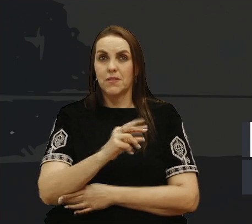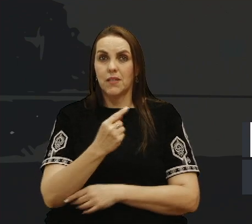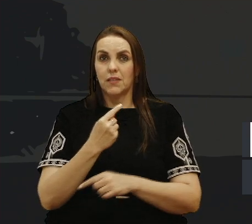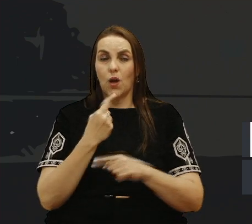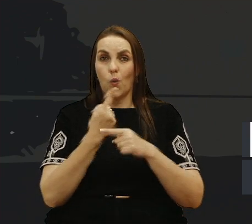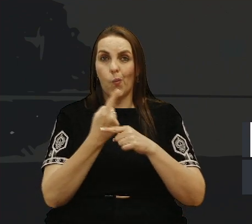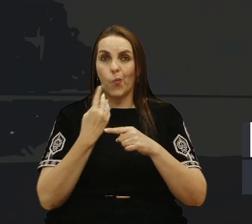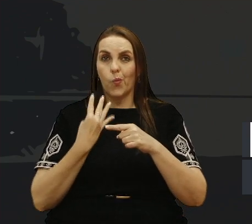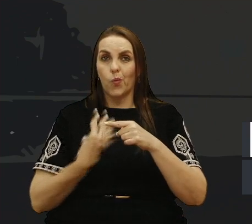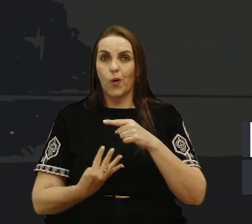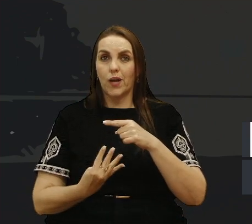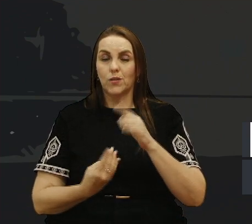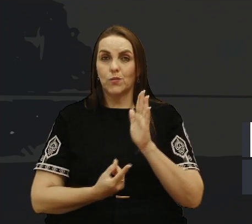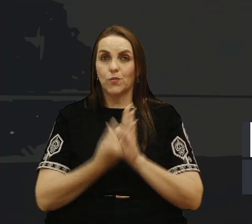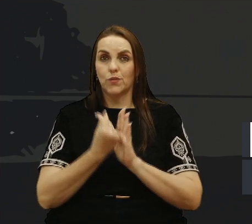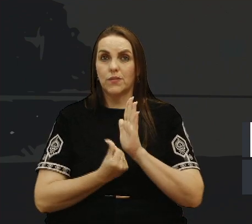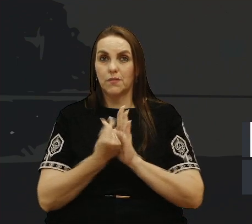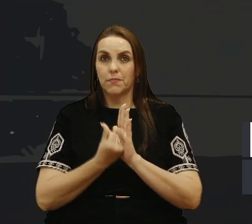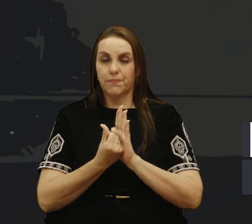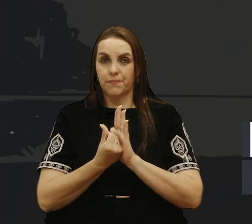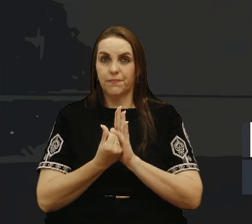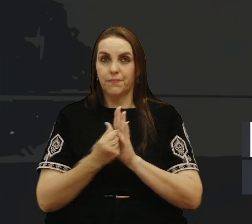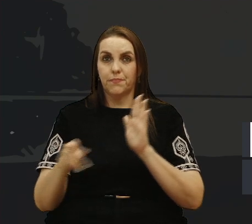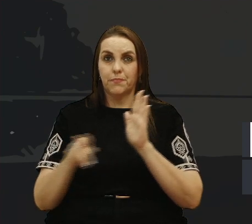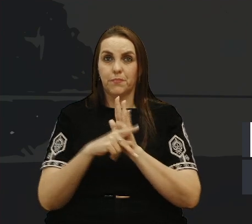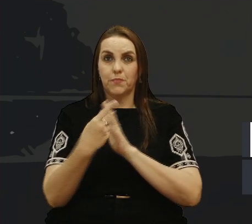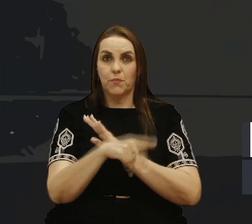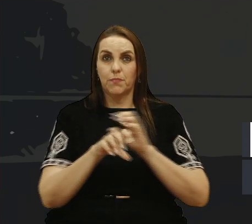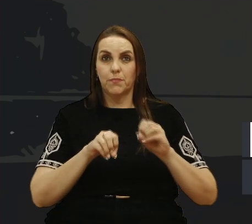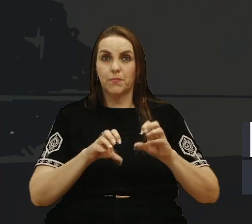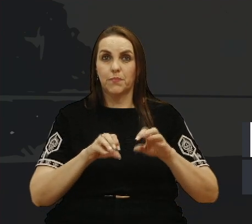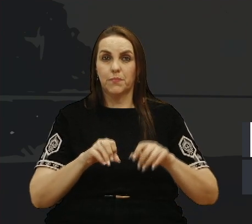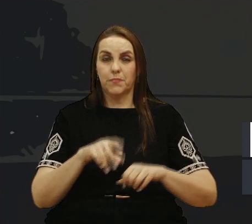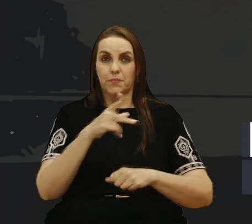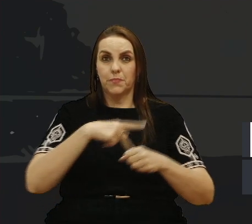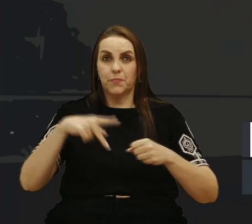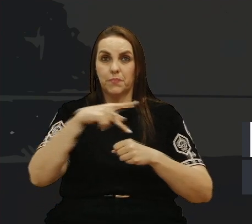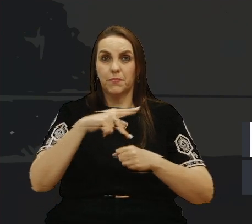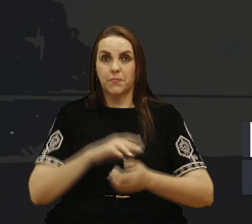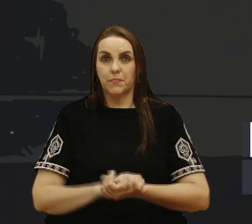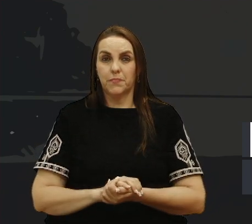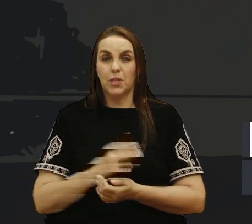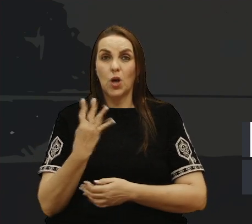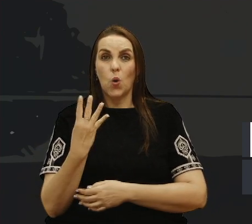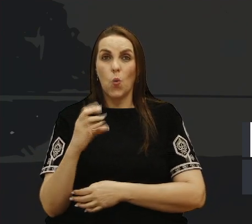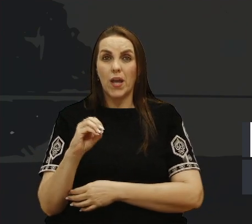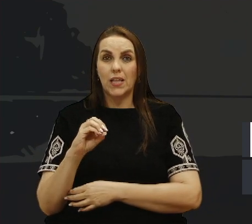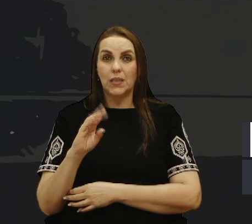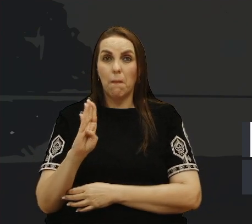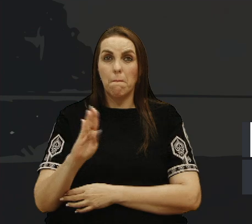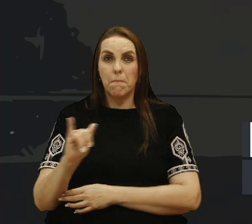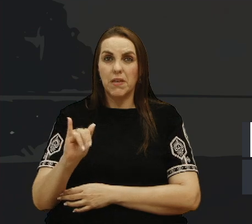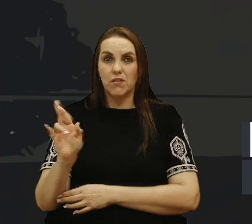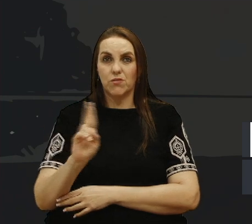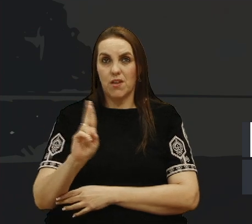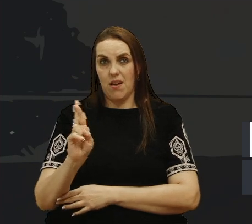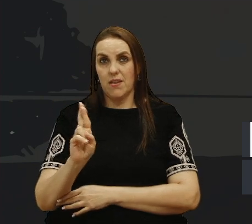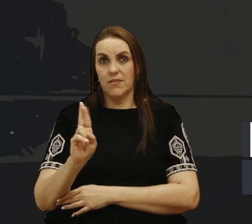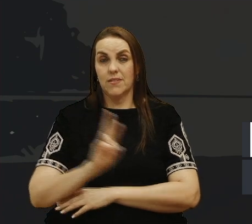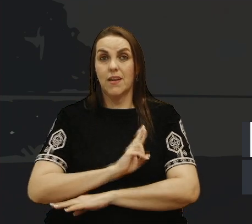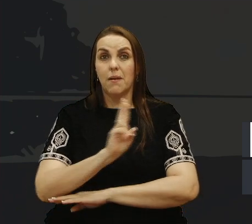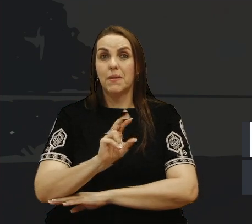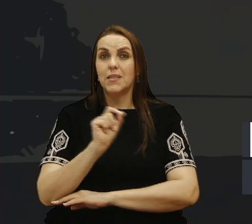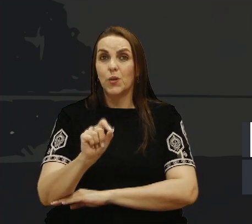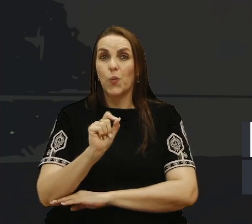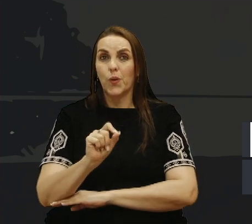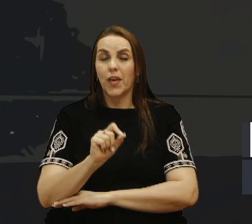1/4 do orçamento da educação desse país. 40 bilhões de reais